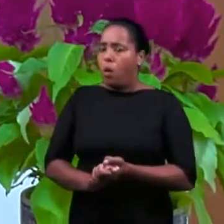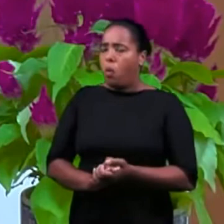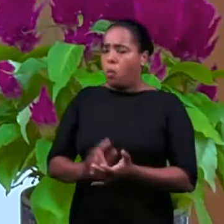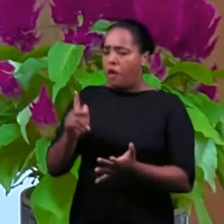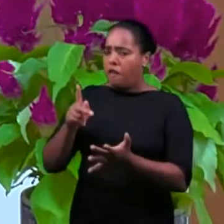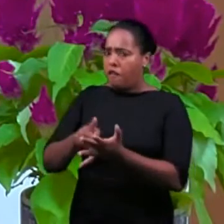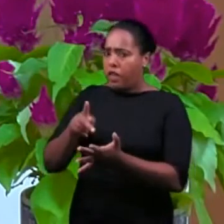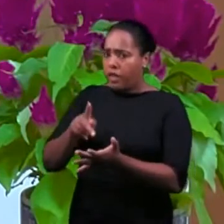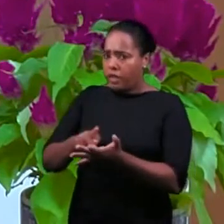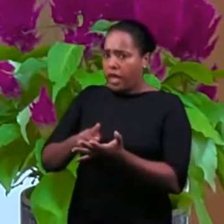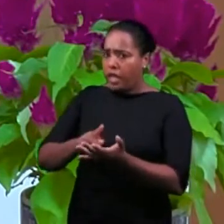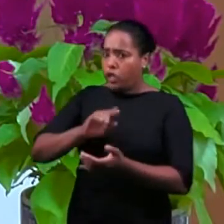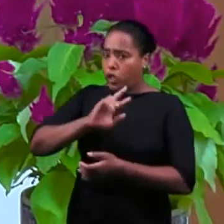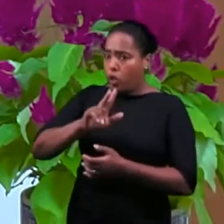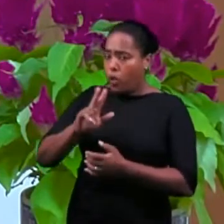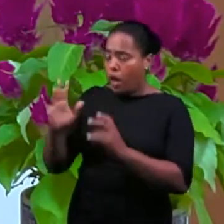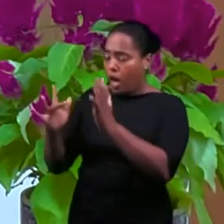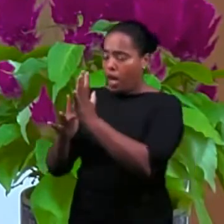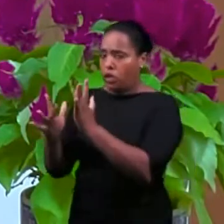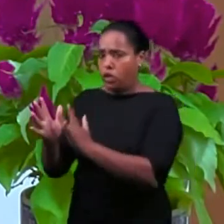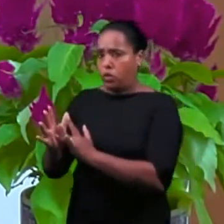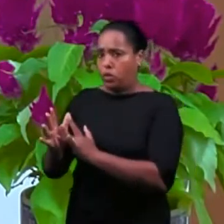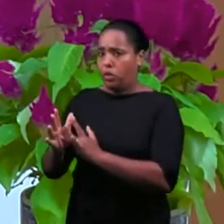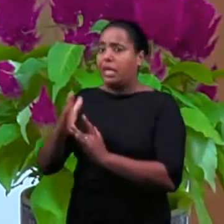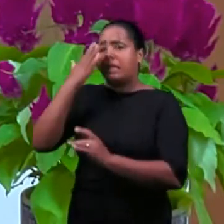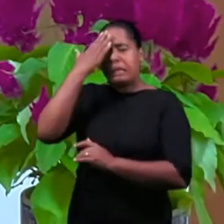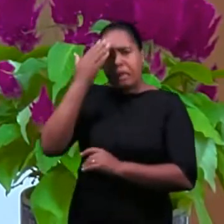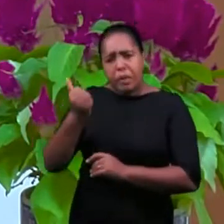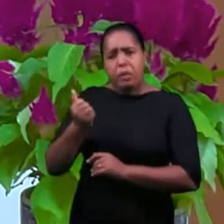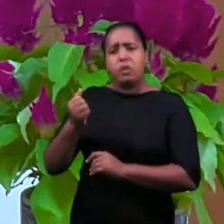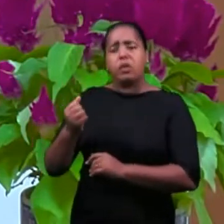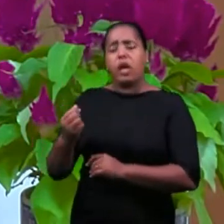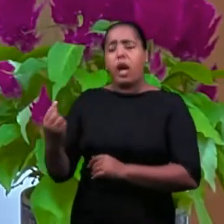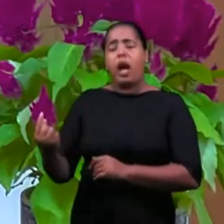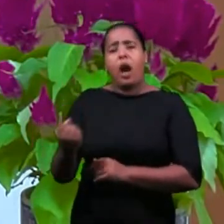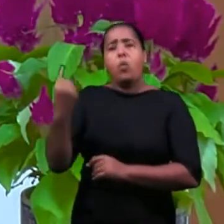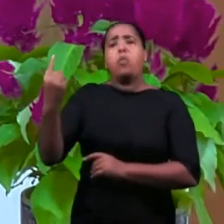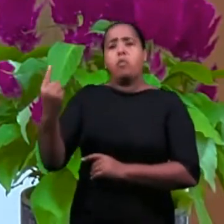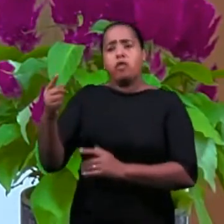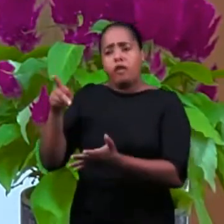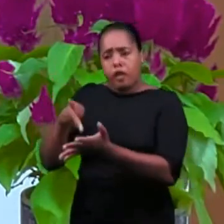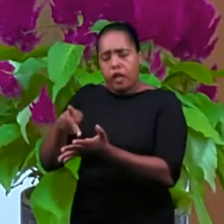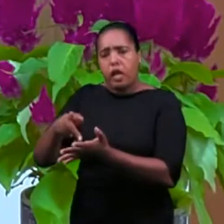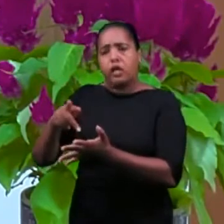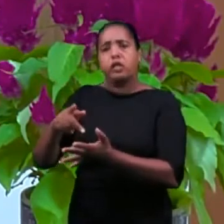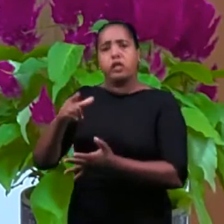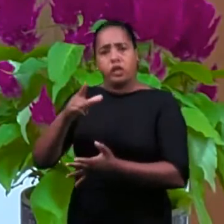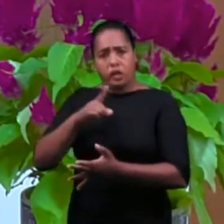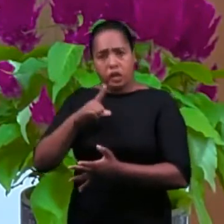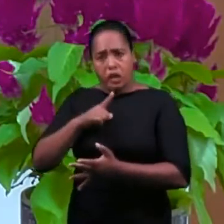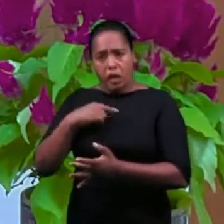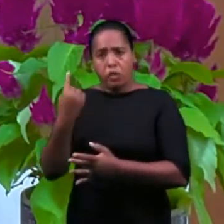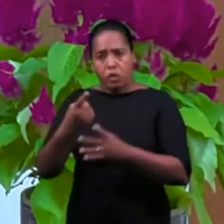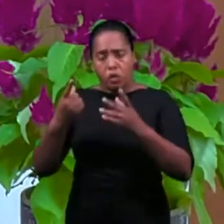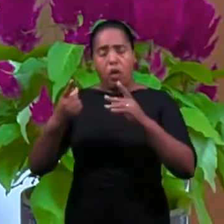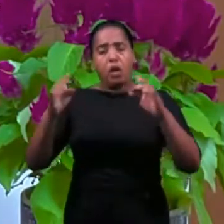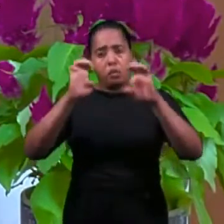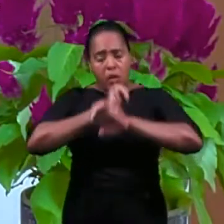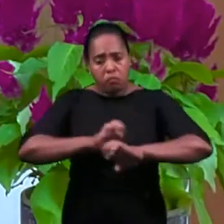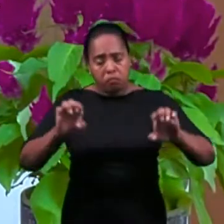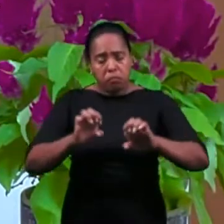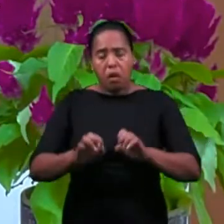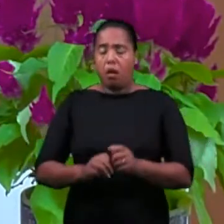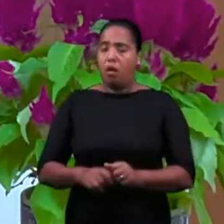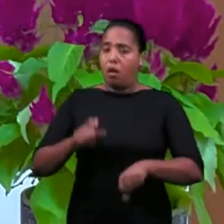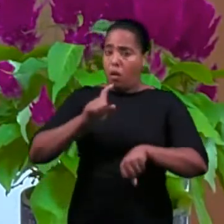porque é a única verdade que temos para anunciar. Quando Pilatos perguntou o que é a verdade,